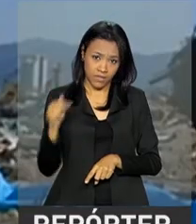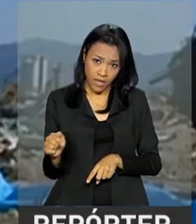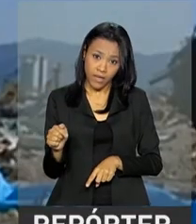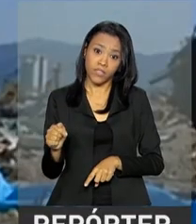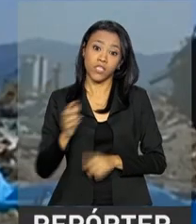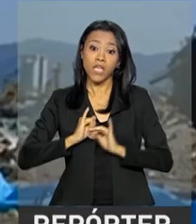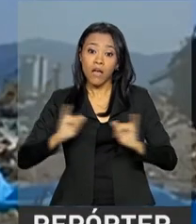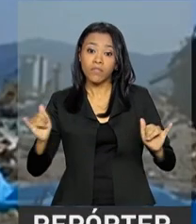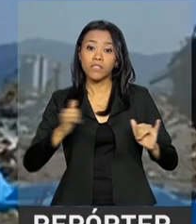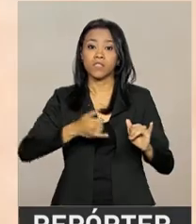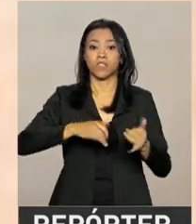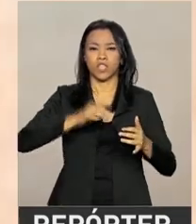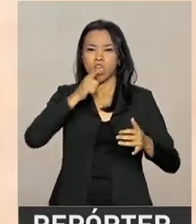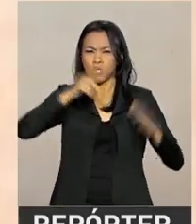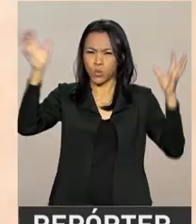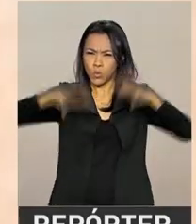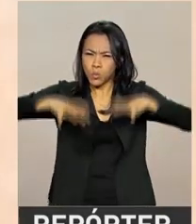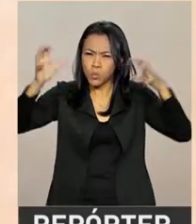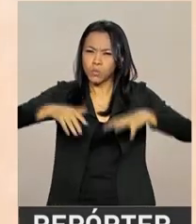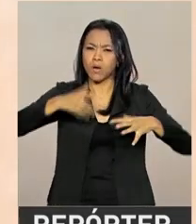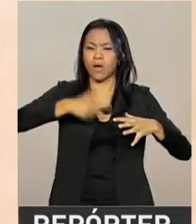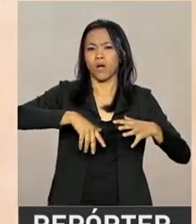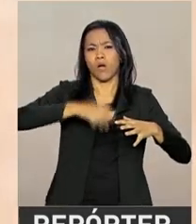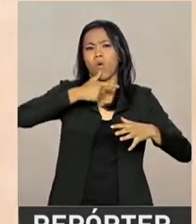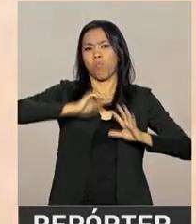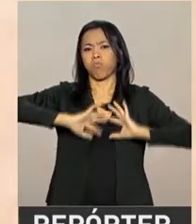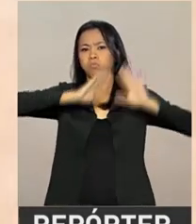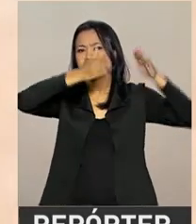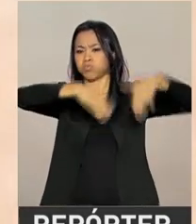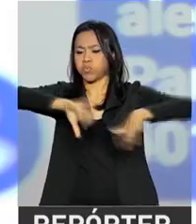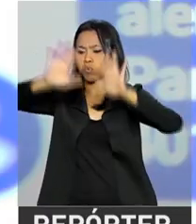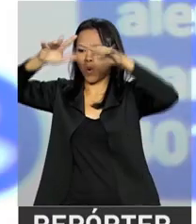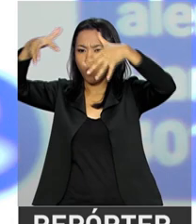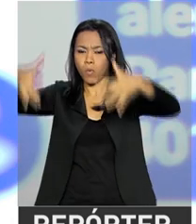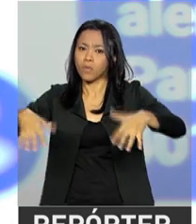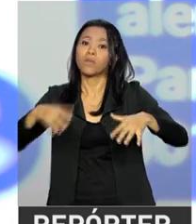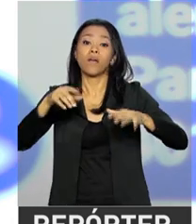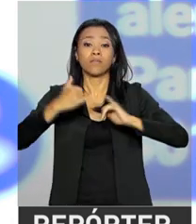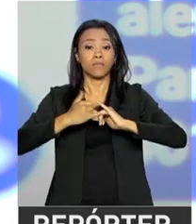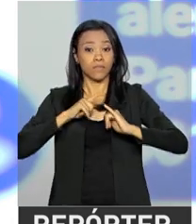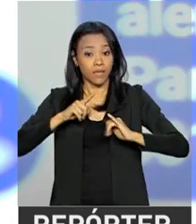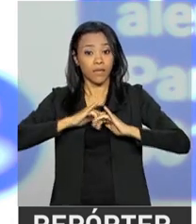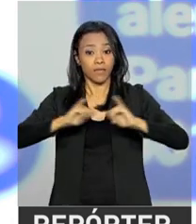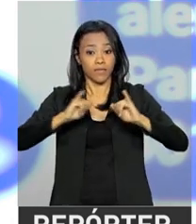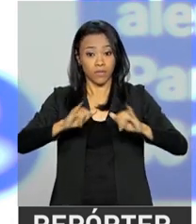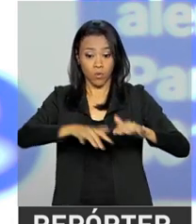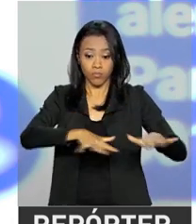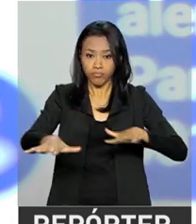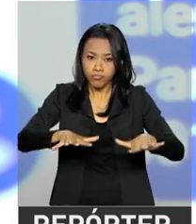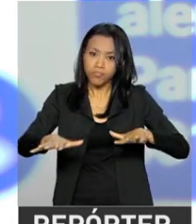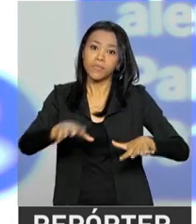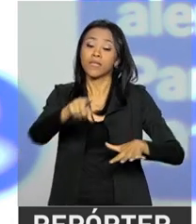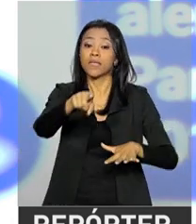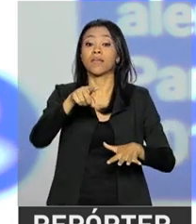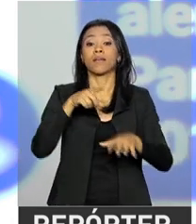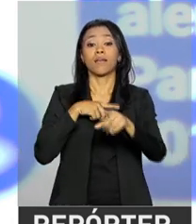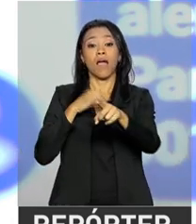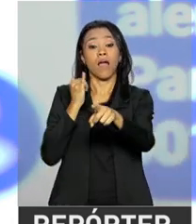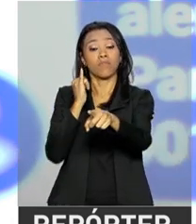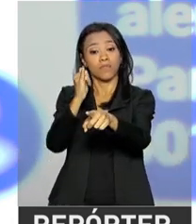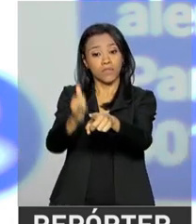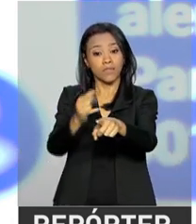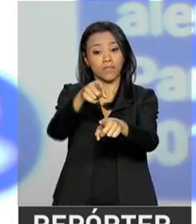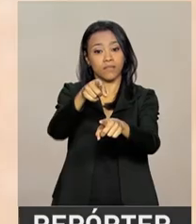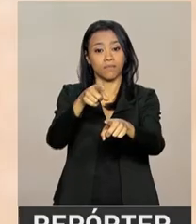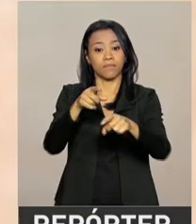ou tsunamis, por exemplo. Quem ainda não é cadastrado pode receber uma mensagem como essa, da Defesa Civil, que informa sobre o envio